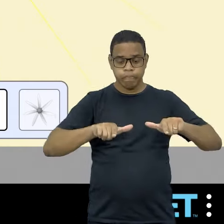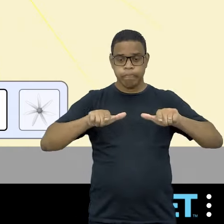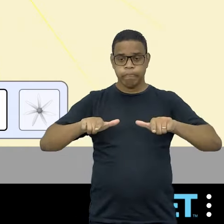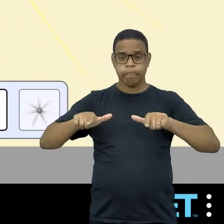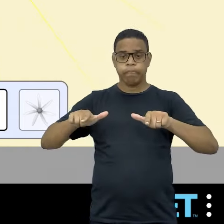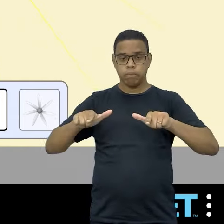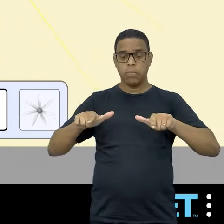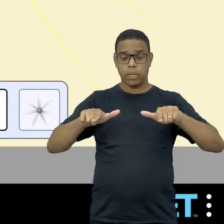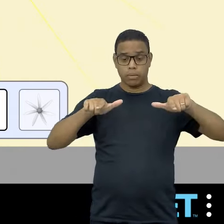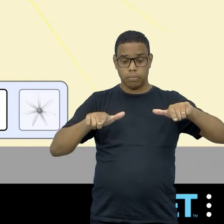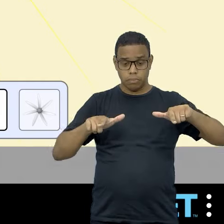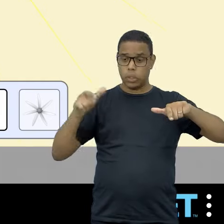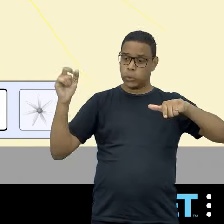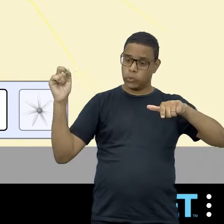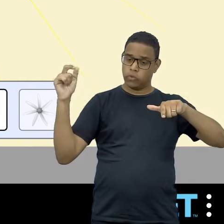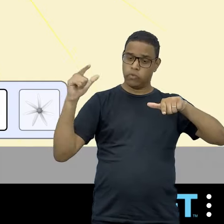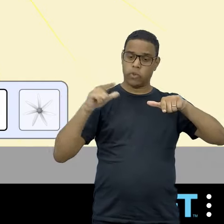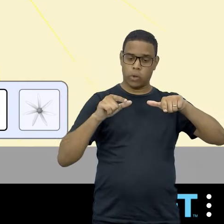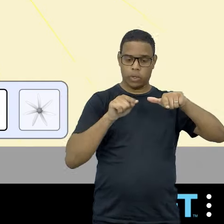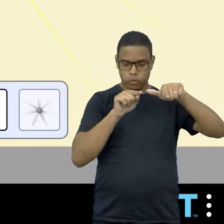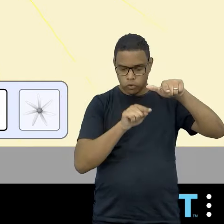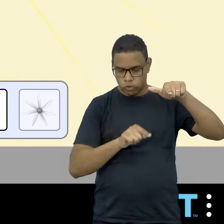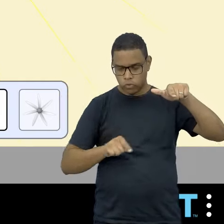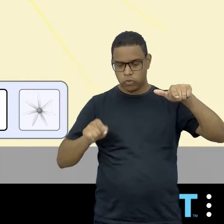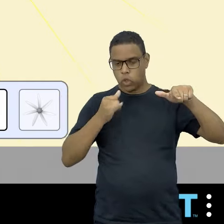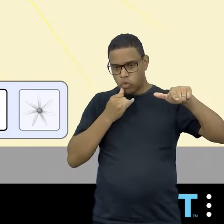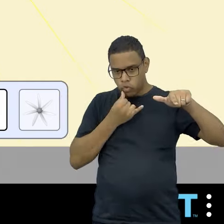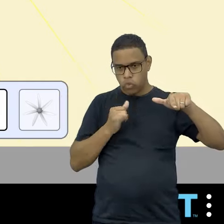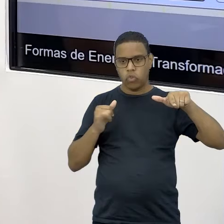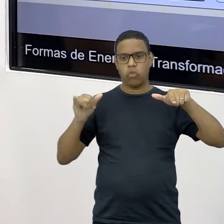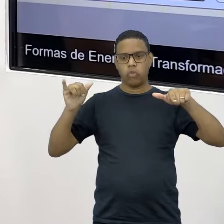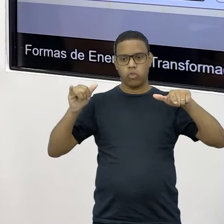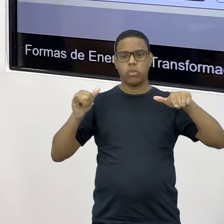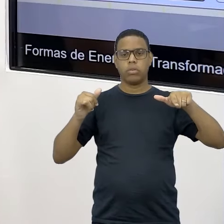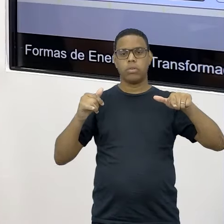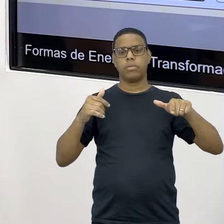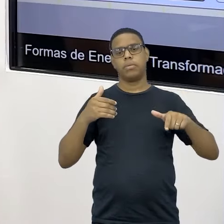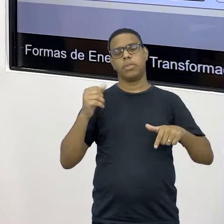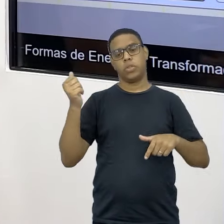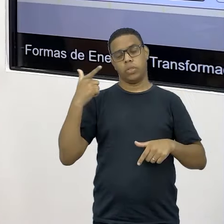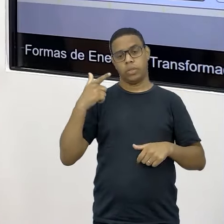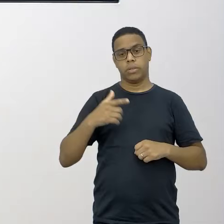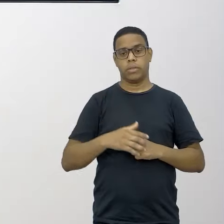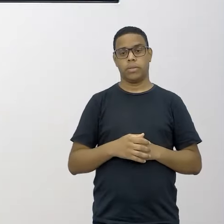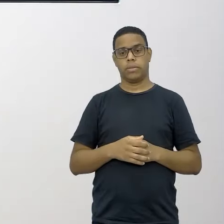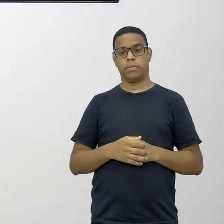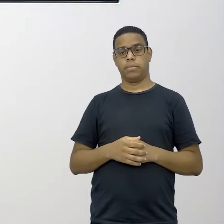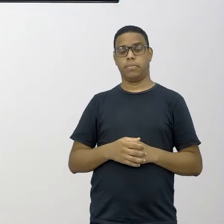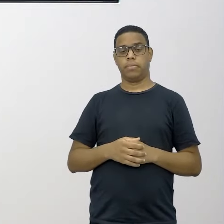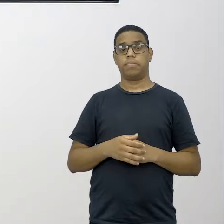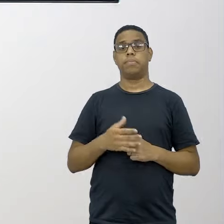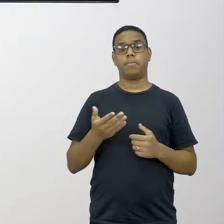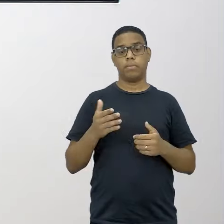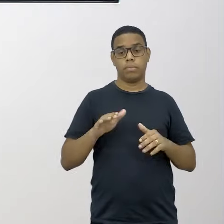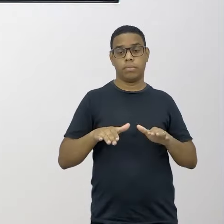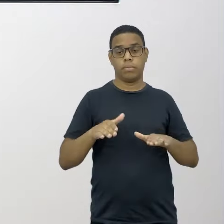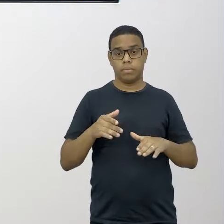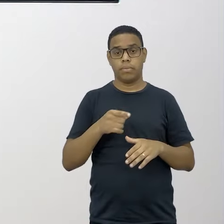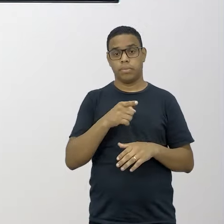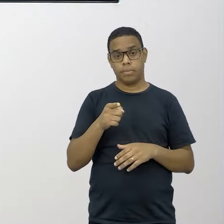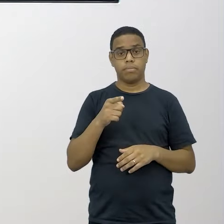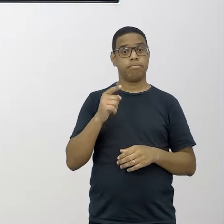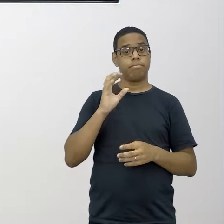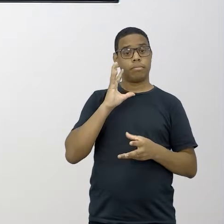aí um sistema fotovoltaico, com uma célula fotovoltaica. Aí eu uso a energia solar. E aí talvez, se você chegar